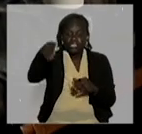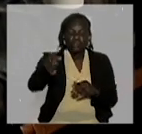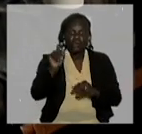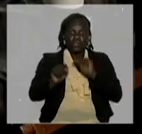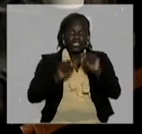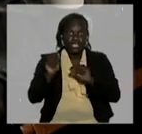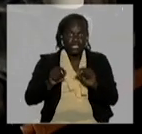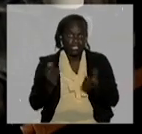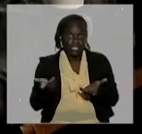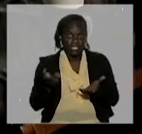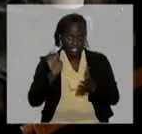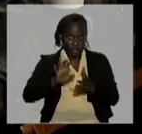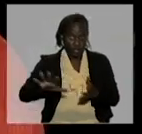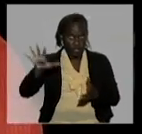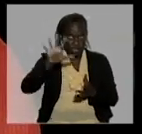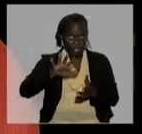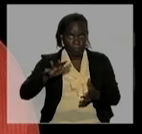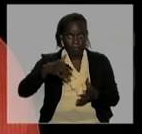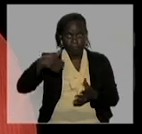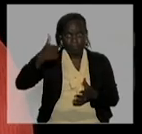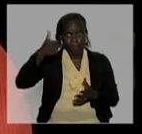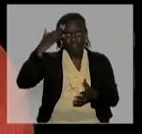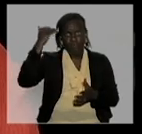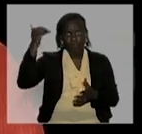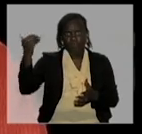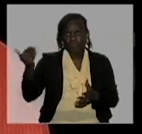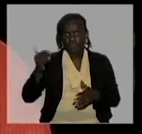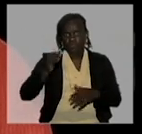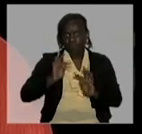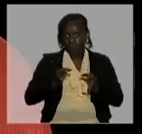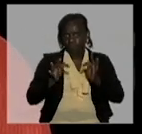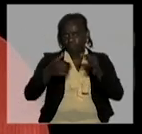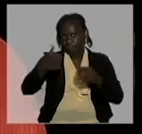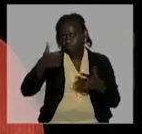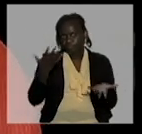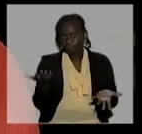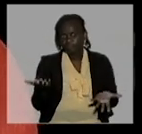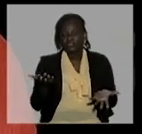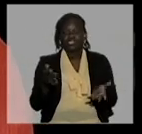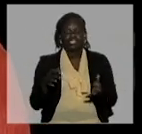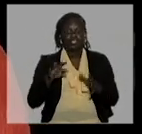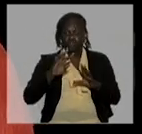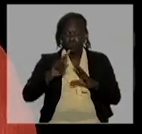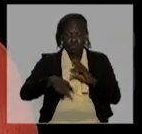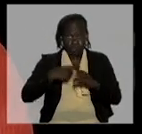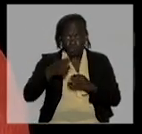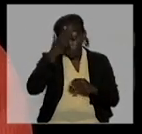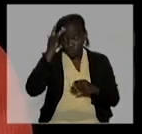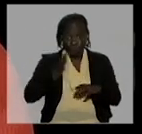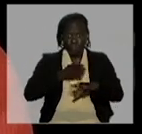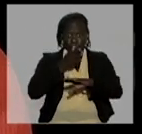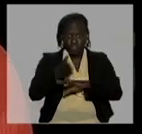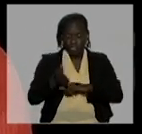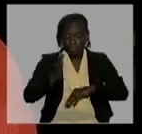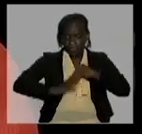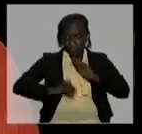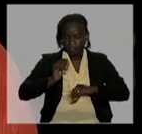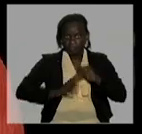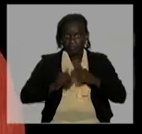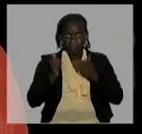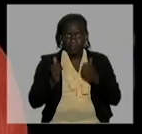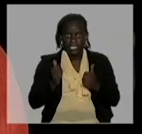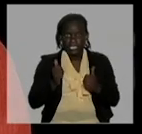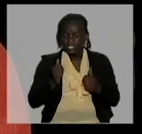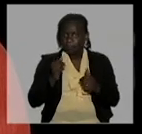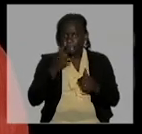estava apontando na Europa, no primeiro mundo, né? E para todo mundo que foi, enquanto